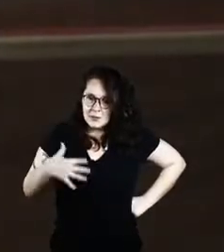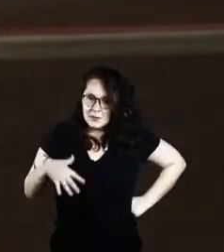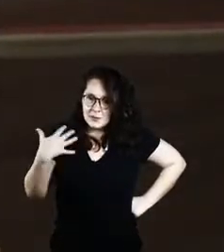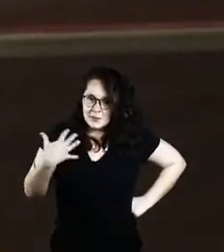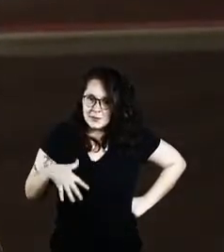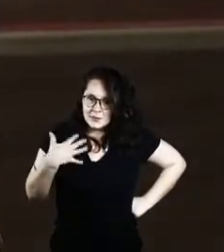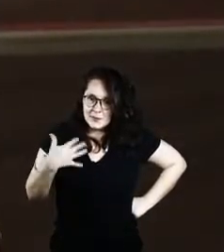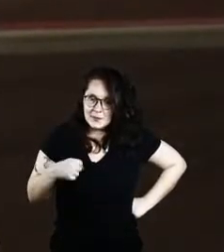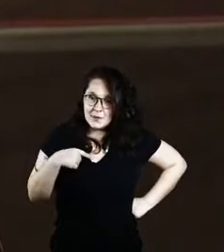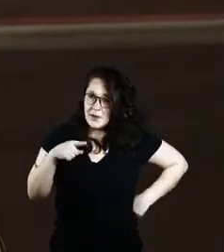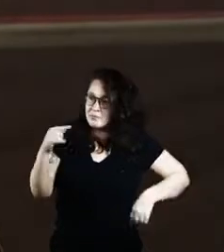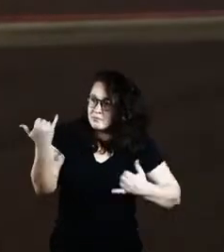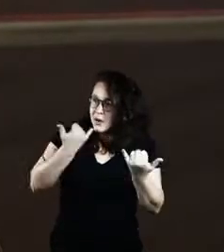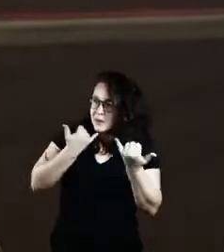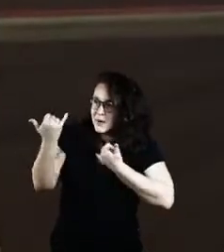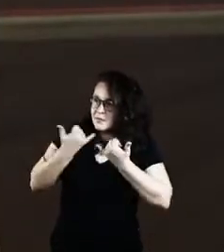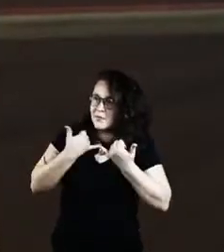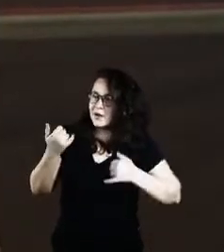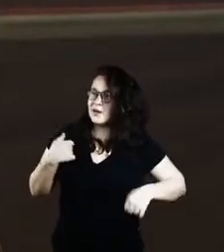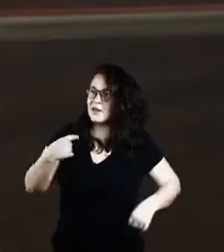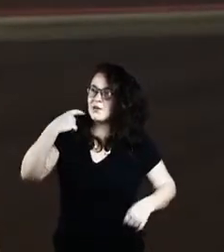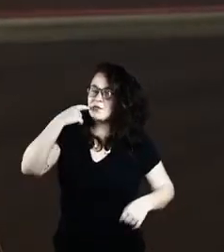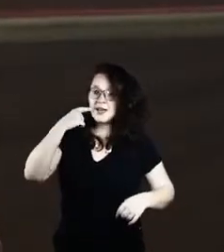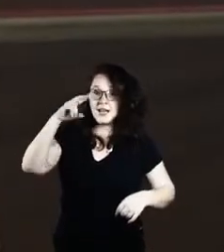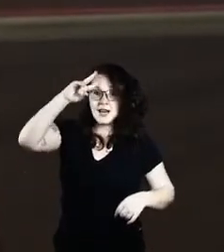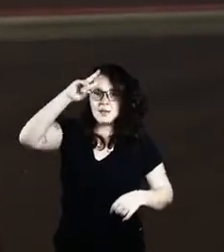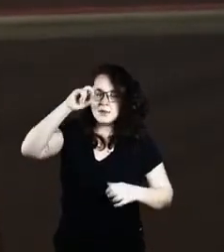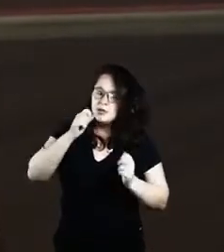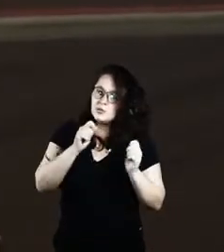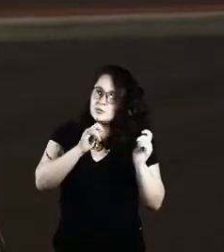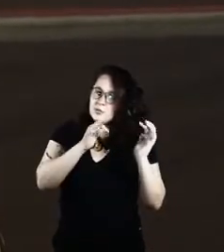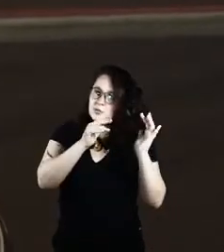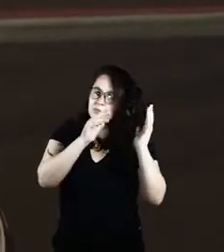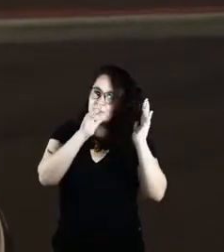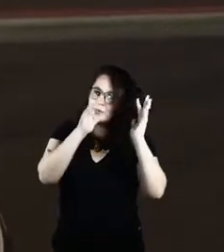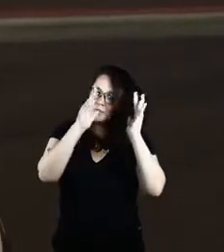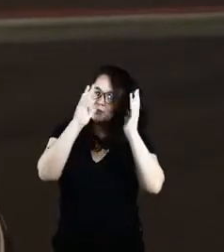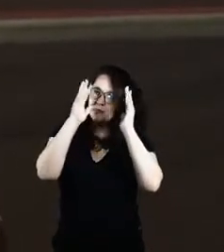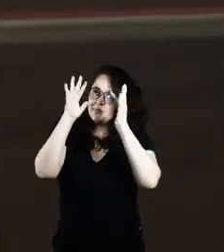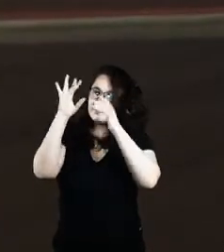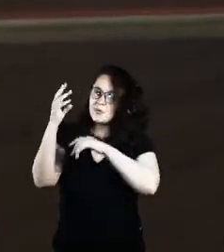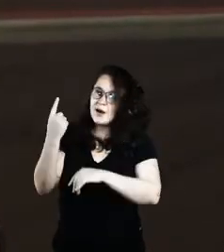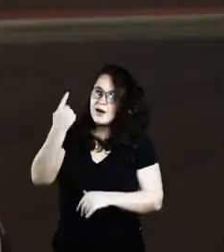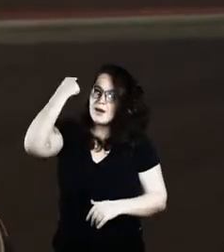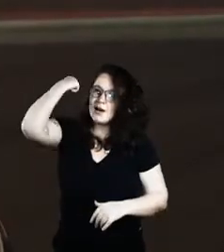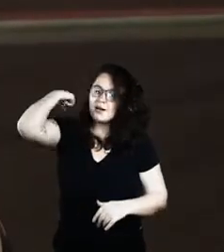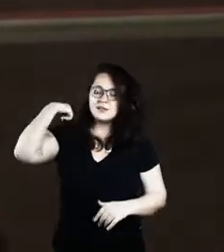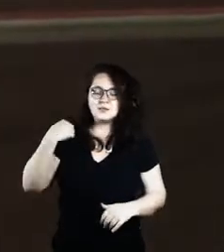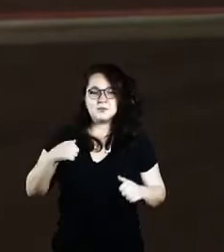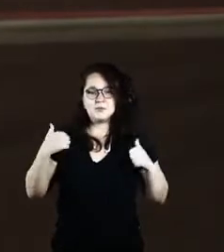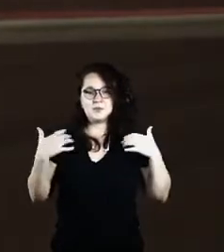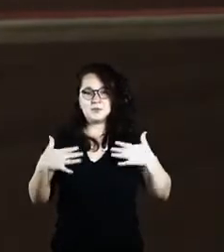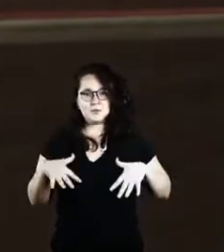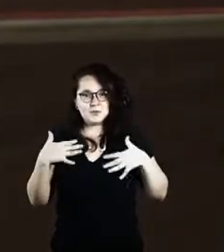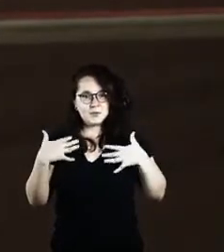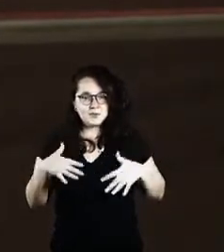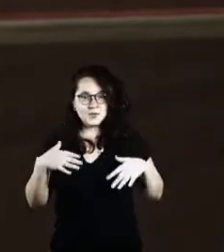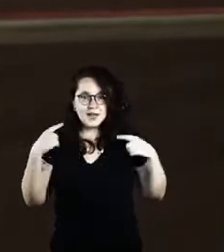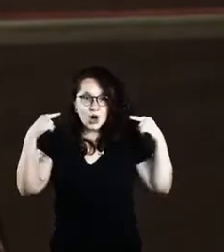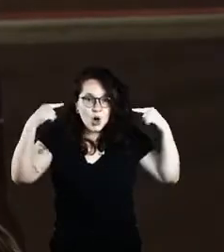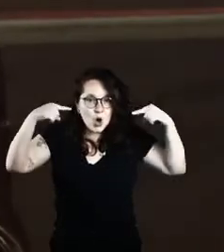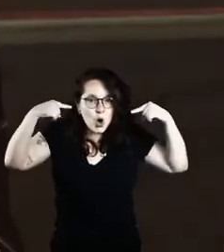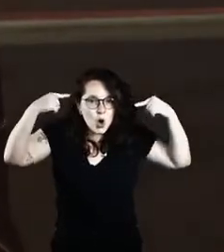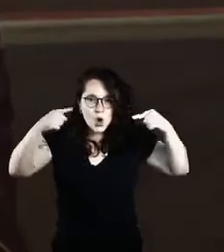escutando e passou um filme na minha cabeça, assim, tipo, cara, que louco era tudo aquilo,